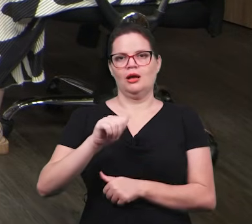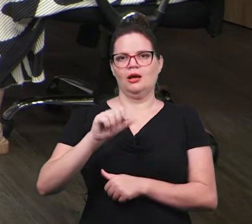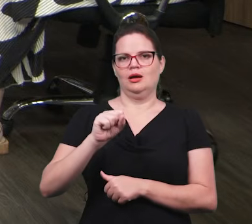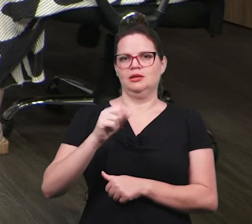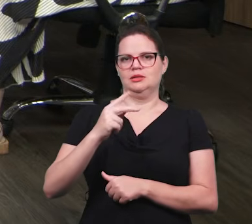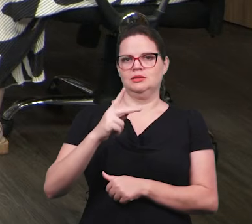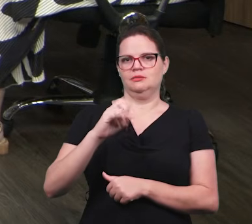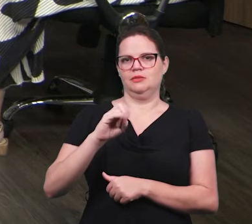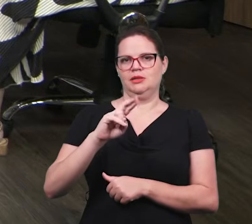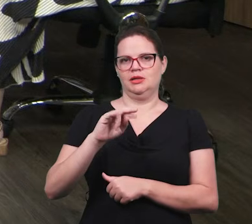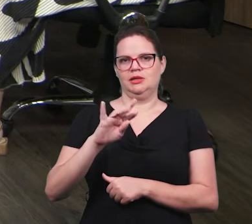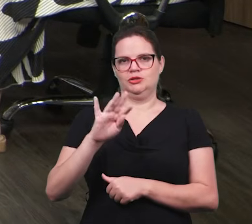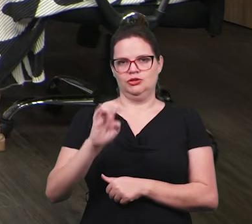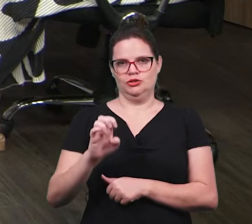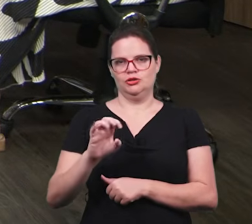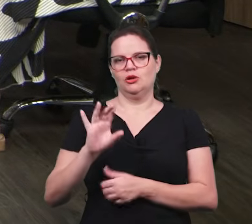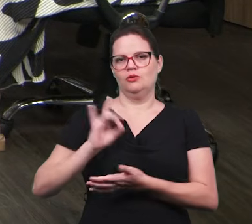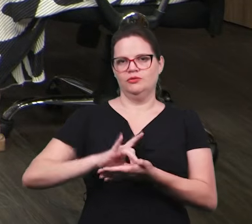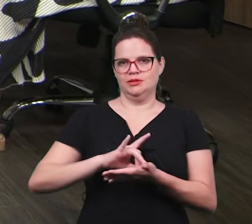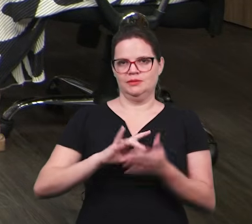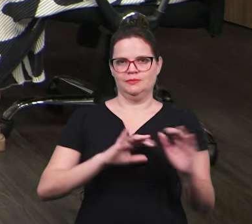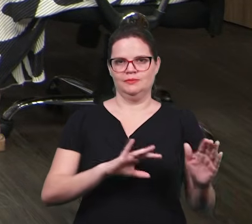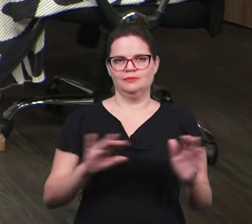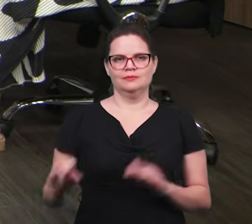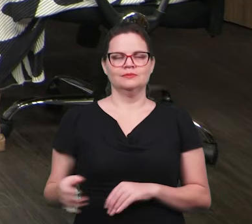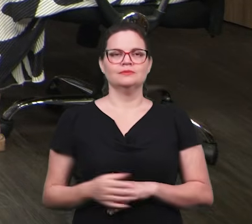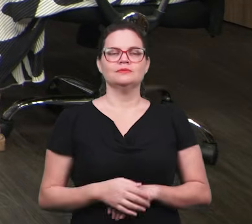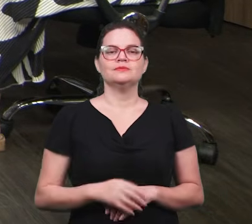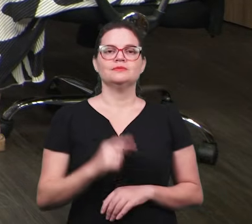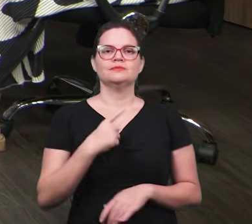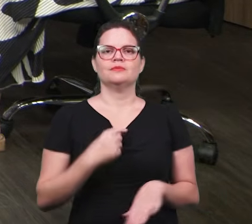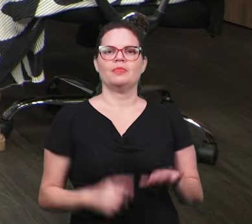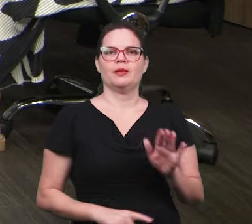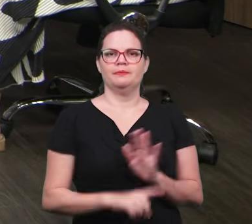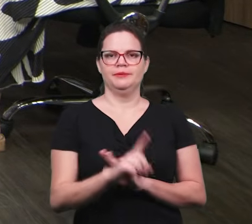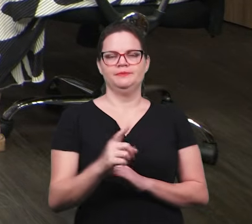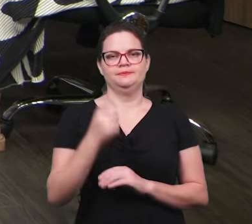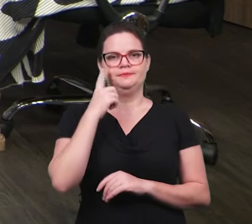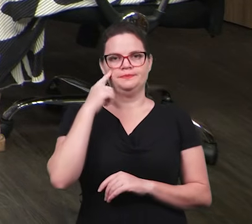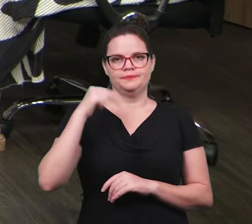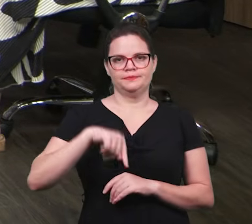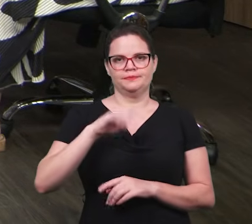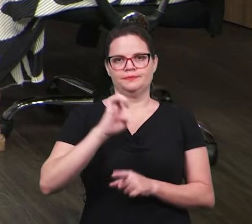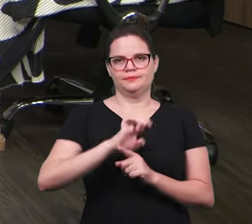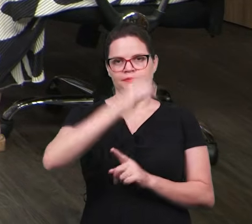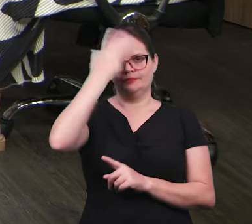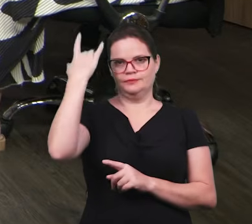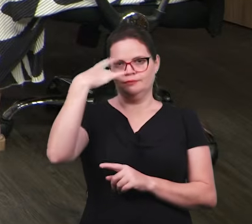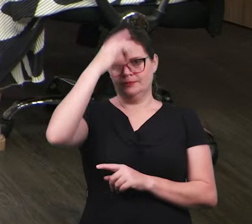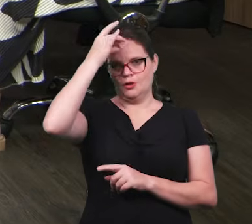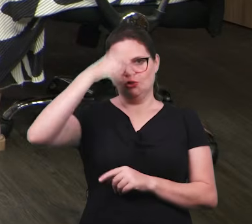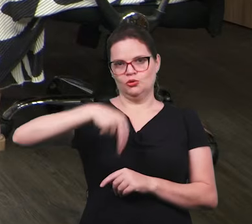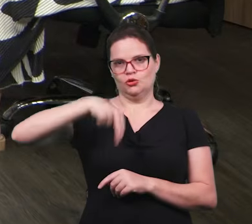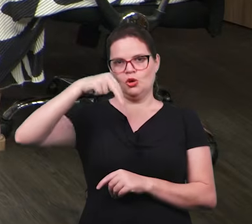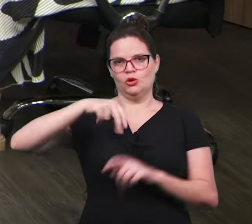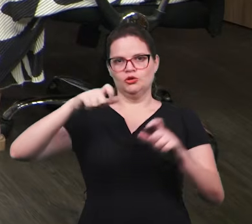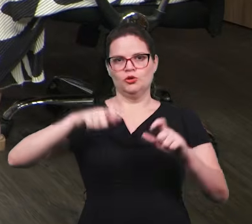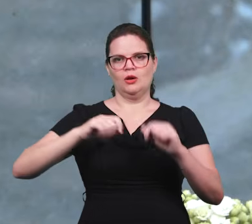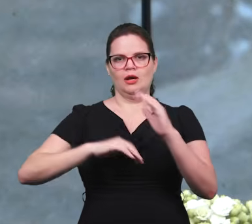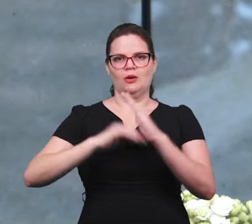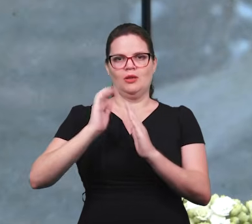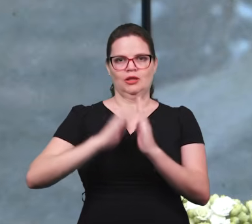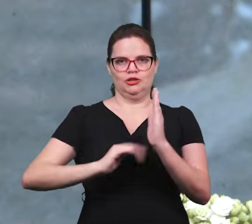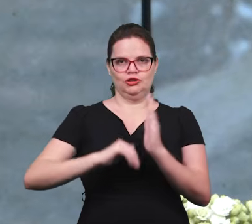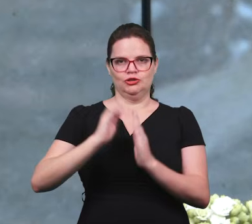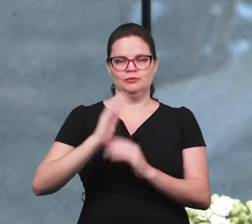período. Muito bem. A gente tem uma pergunta agora, Pedrosa, que vem aqui do norte do estado do Espírito Santo, da cidade de Colatina. E quem vai fazer